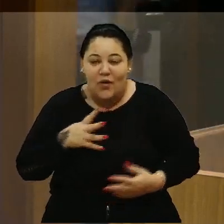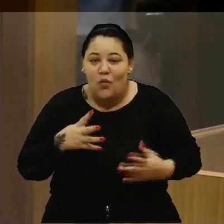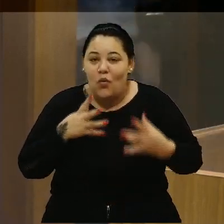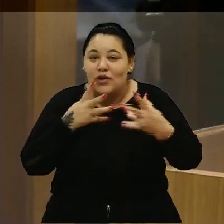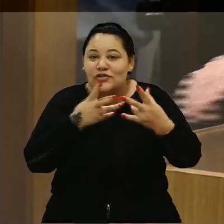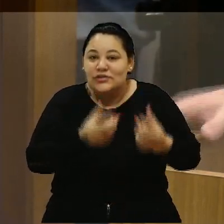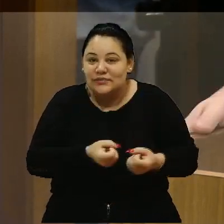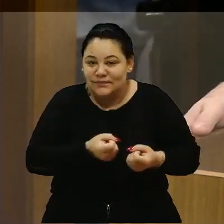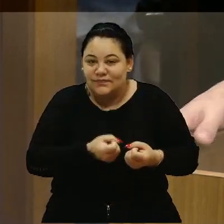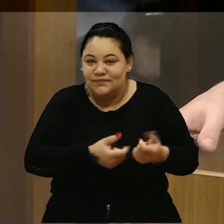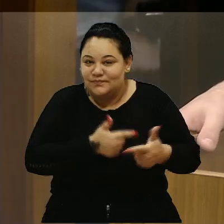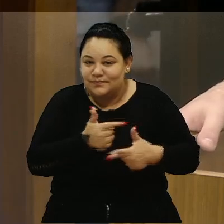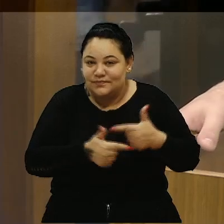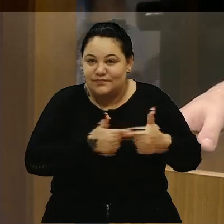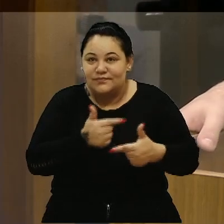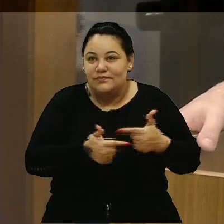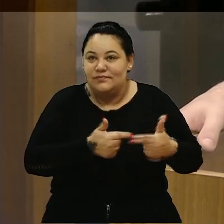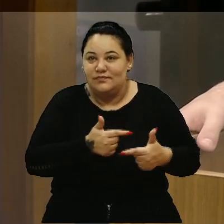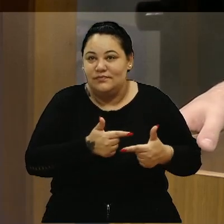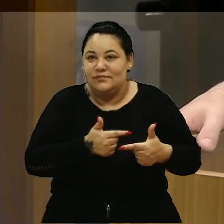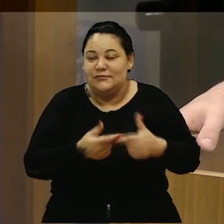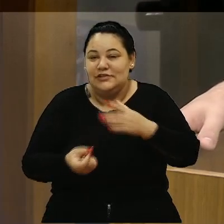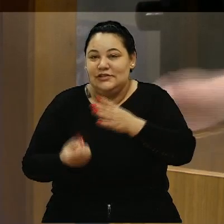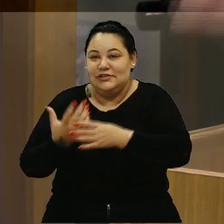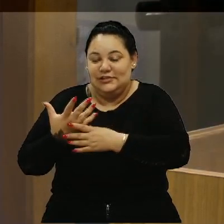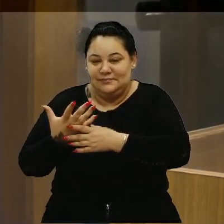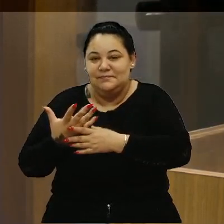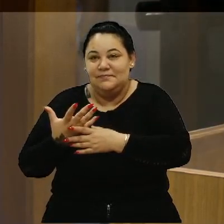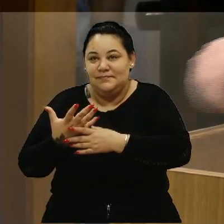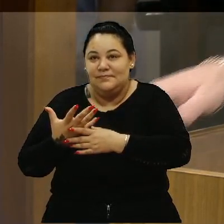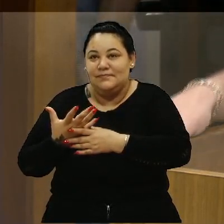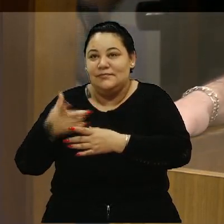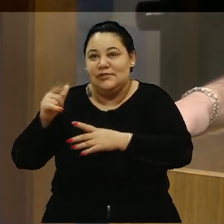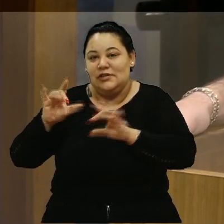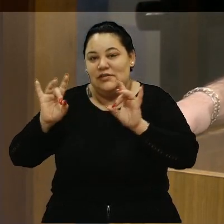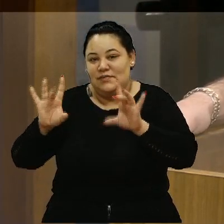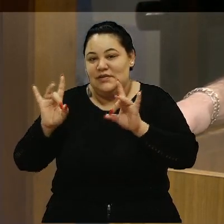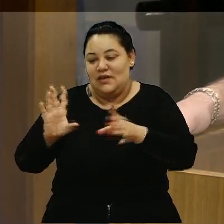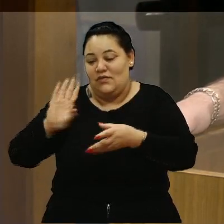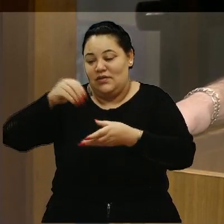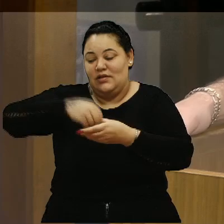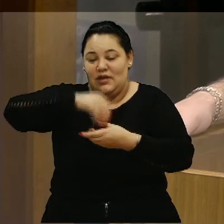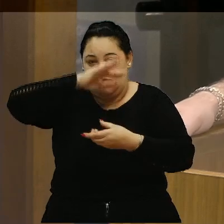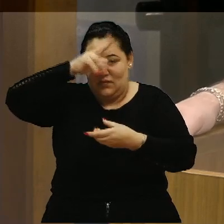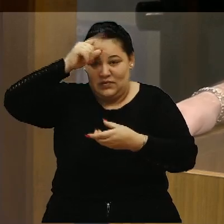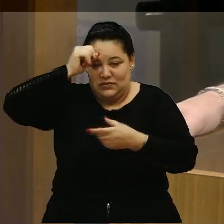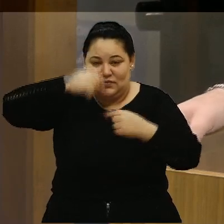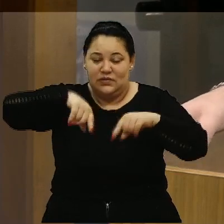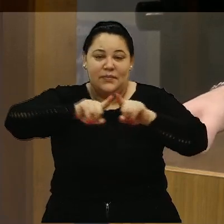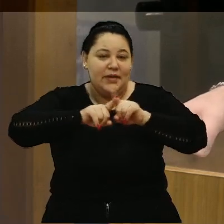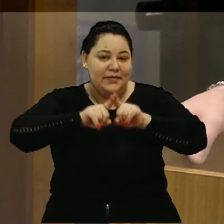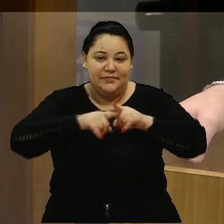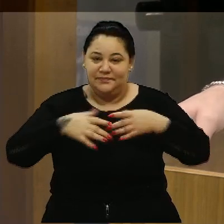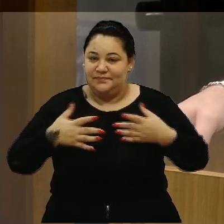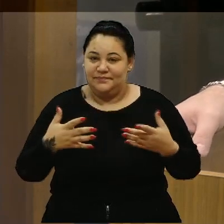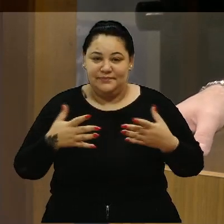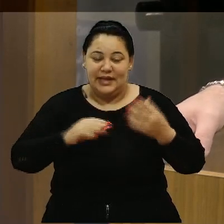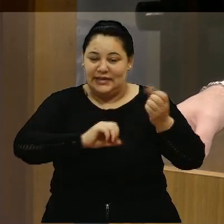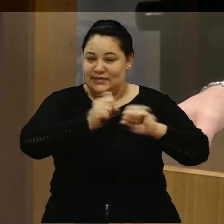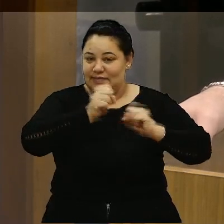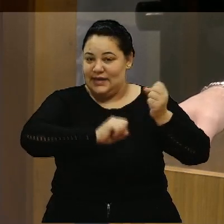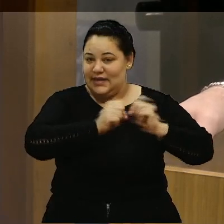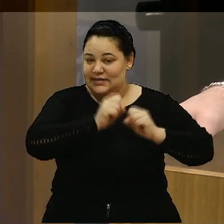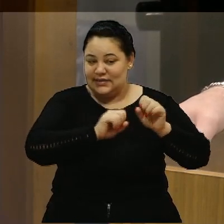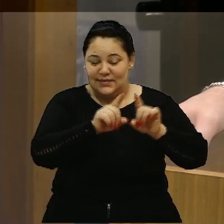de emprego que acaba gerando, em especial no nosso município. Seja as empresas